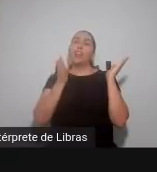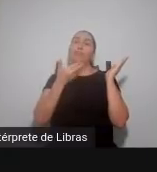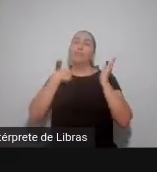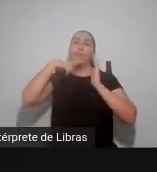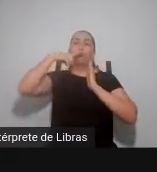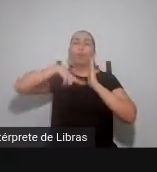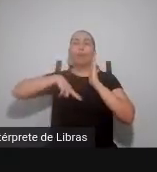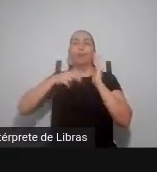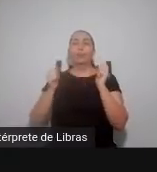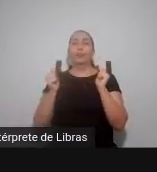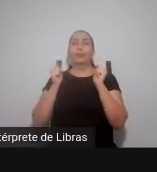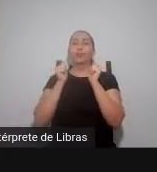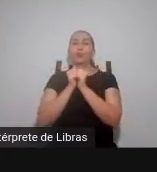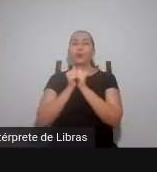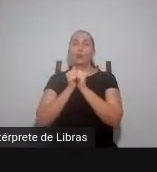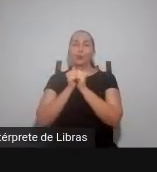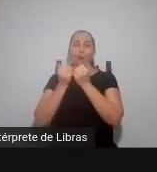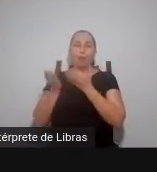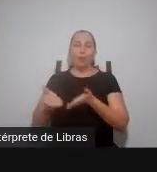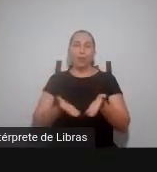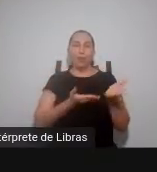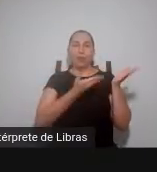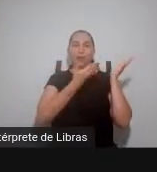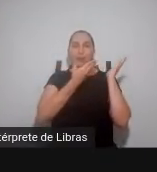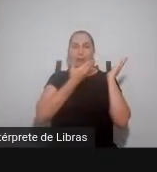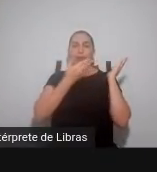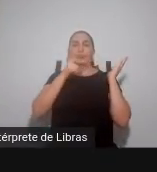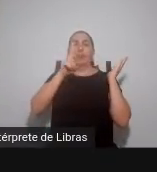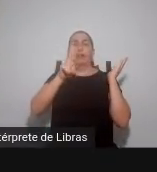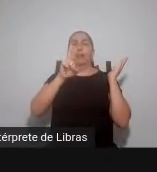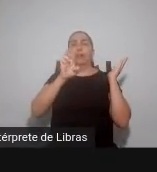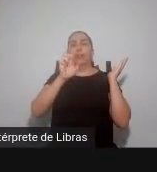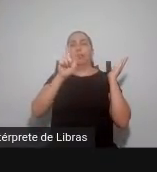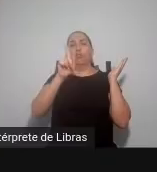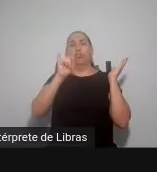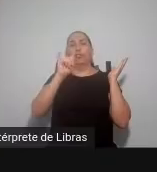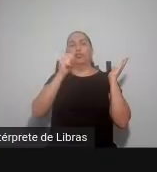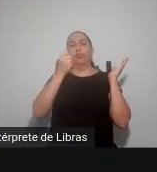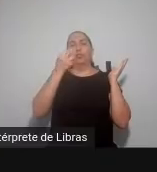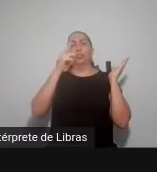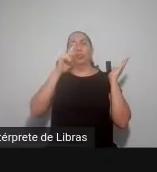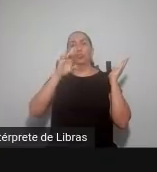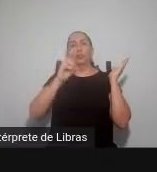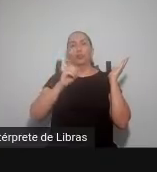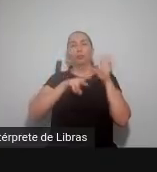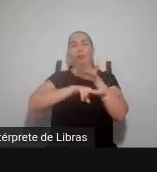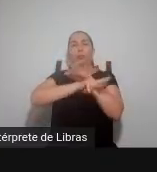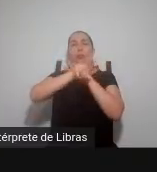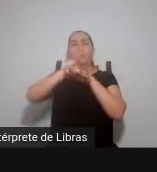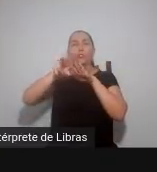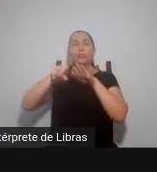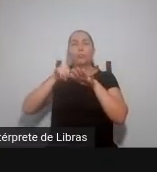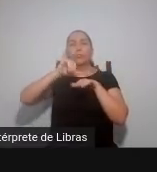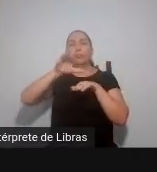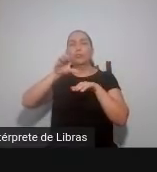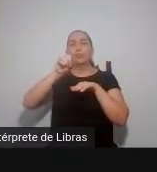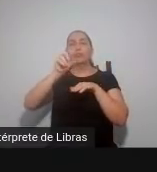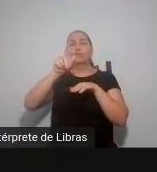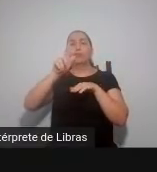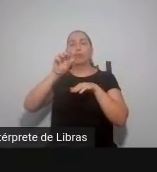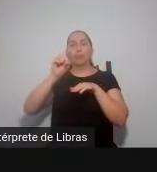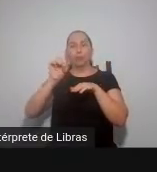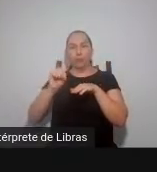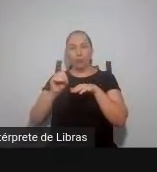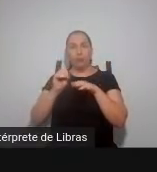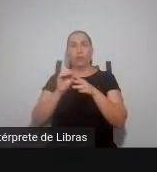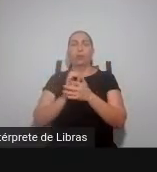registros dos jogos, tanto as listas, quanto jogos, que a gente, né, jogos com números, quantos tem, descubra